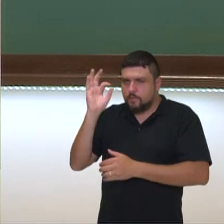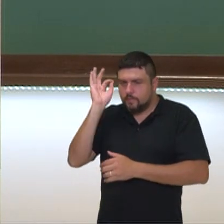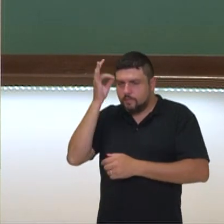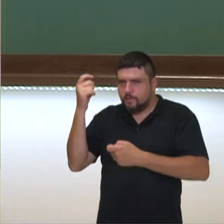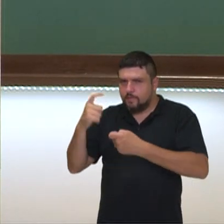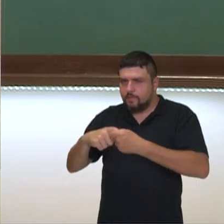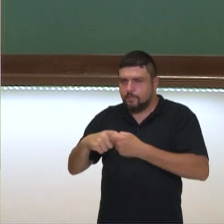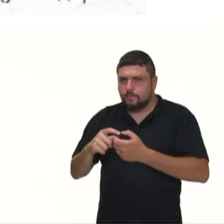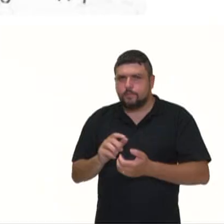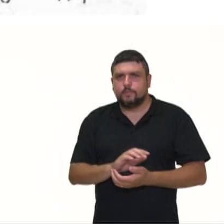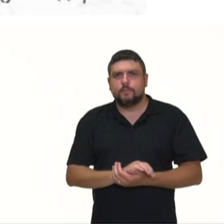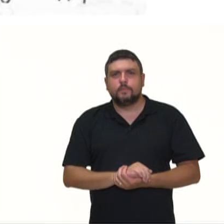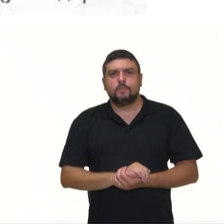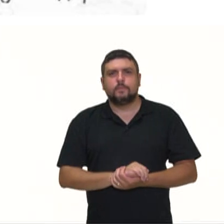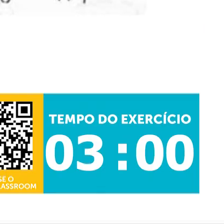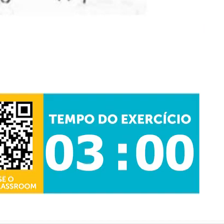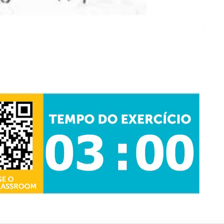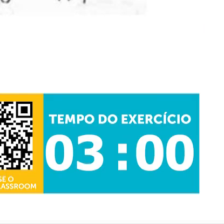volto para conferir.